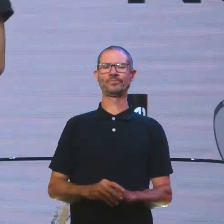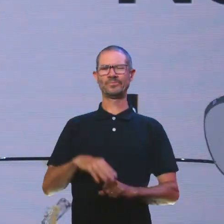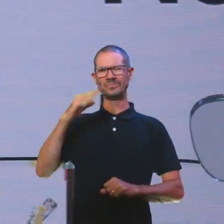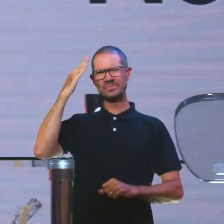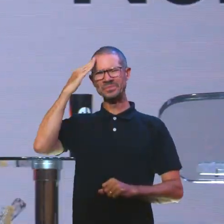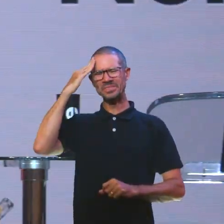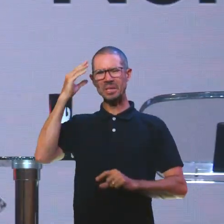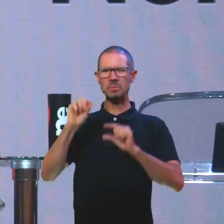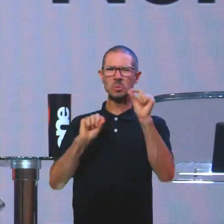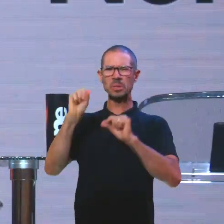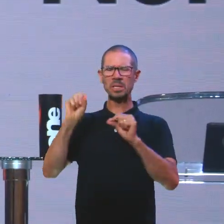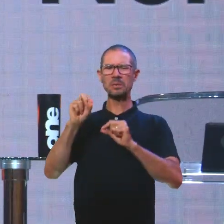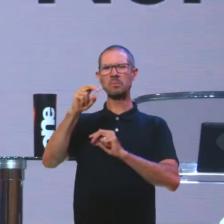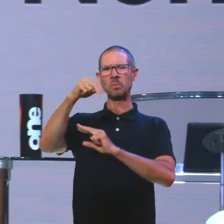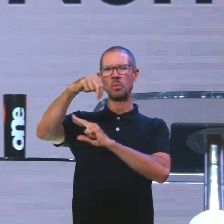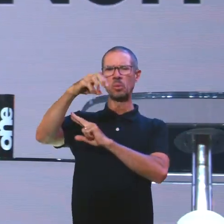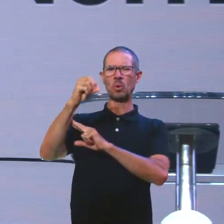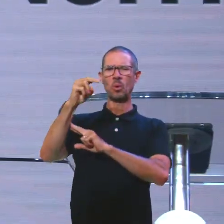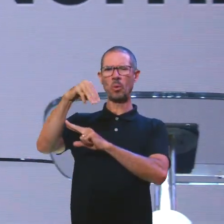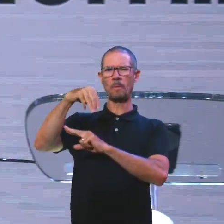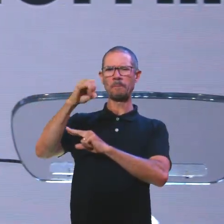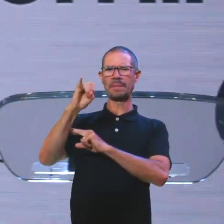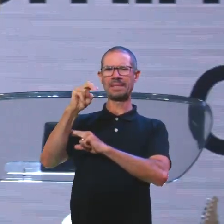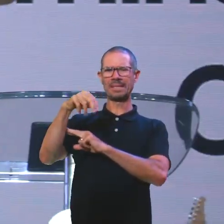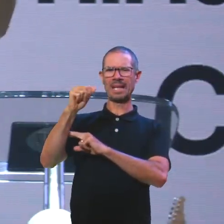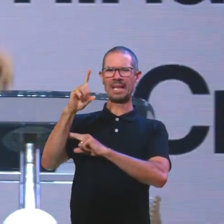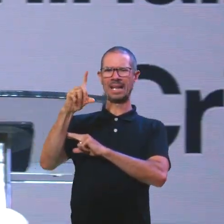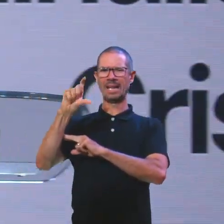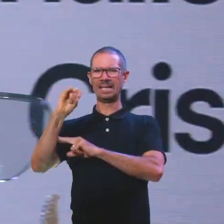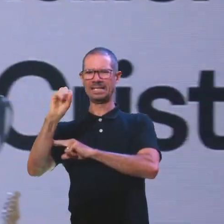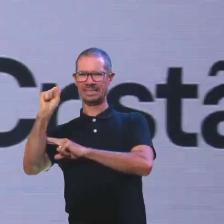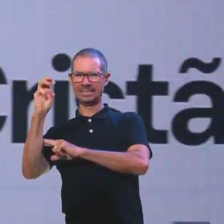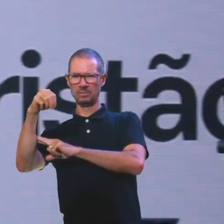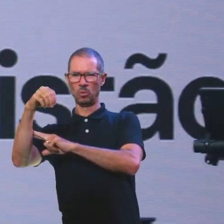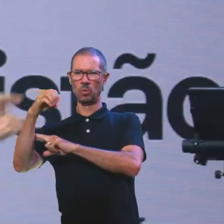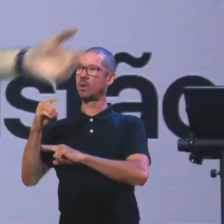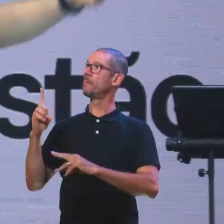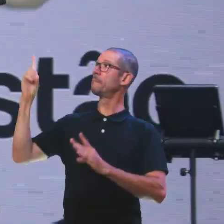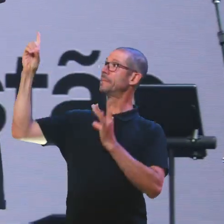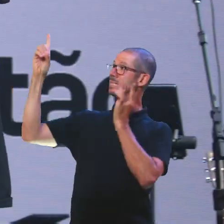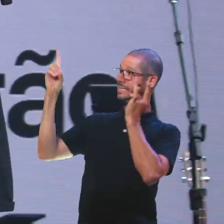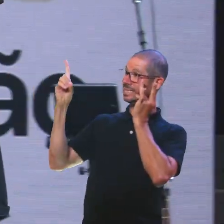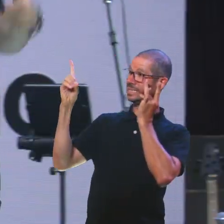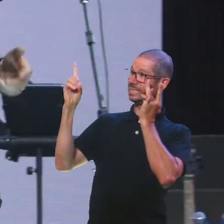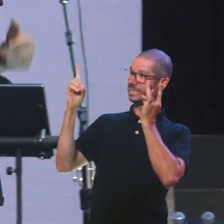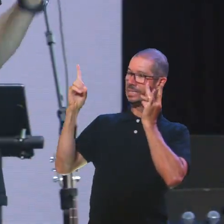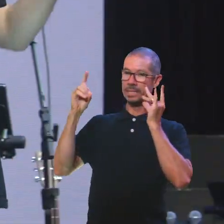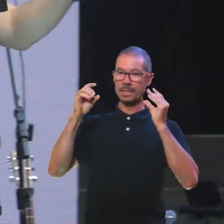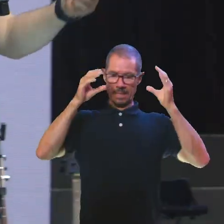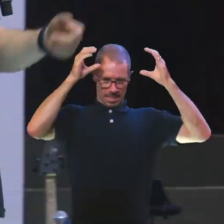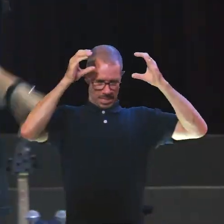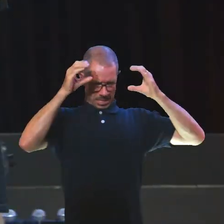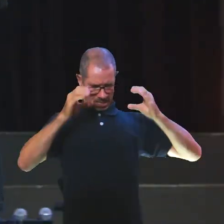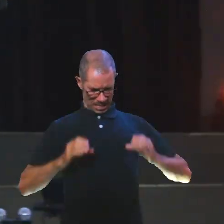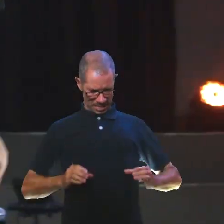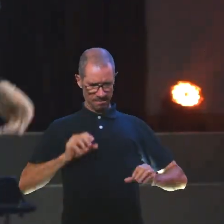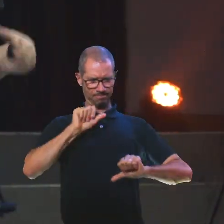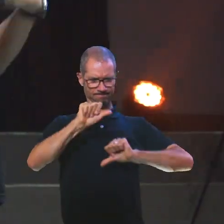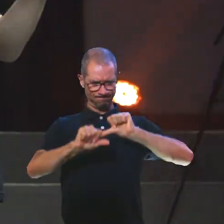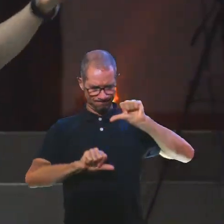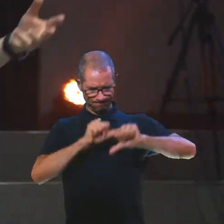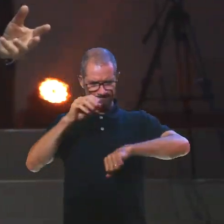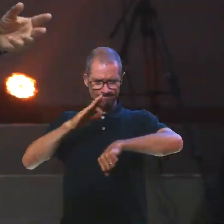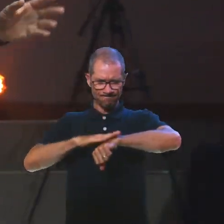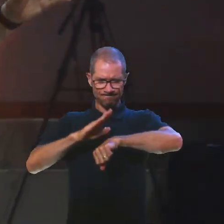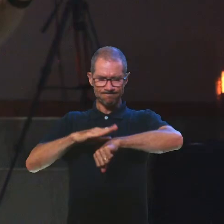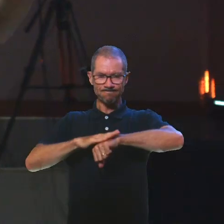Sabe o que acaba com o nominalismo cristão? A presença de Deus por uma pessoa, que vai transformando o teu caráter, tuas atitudes, gerando